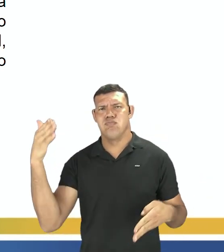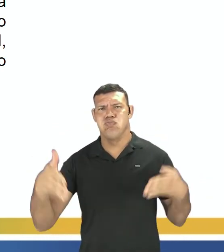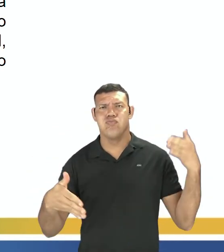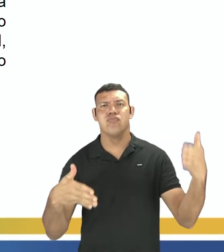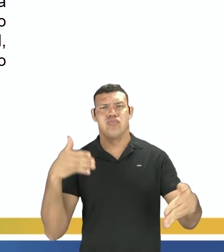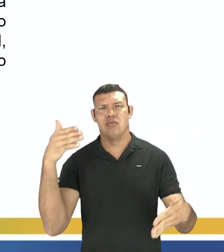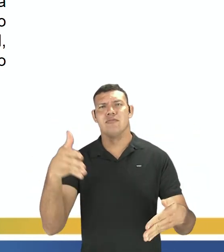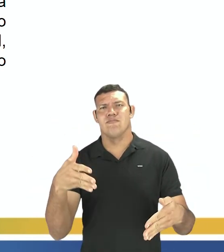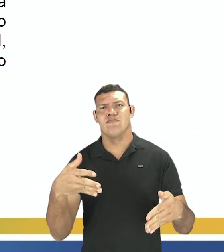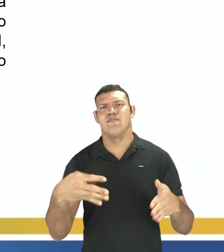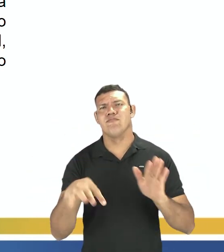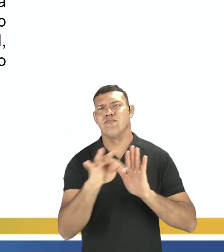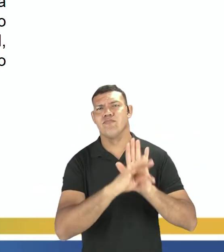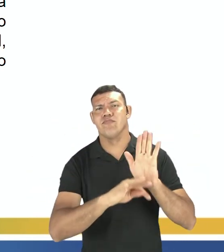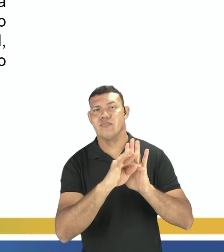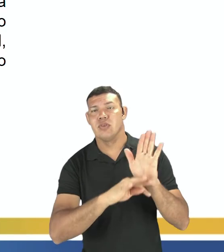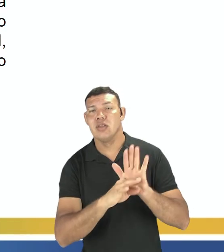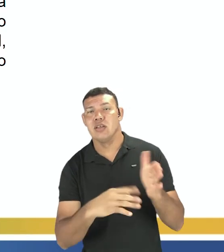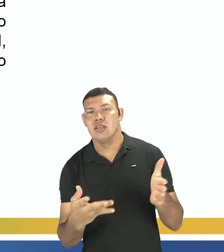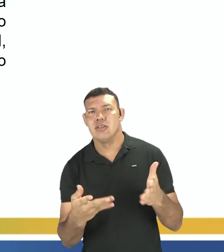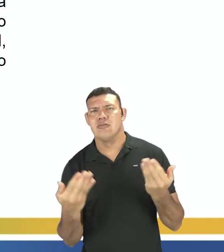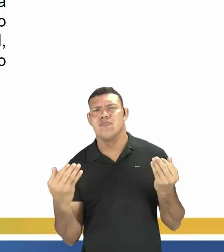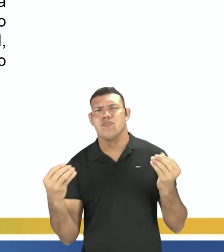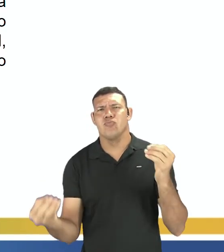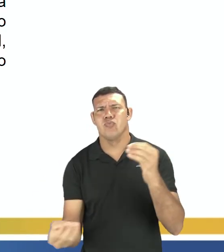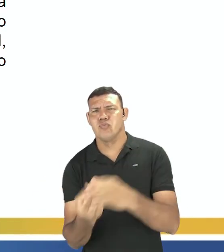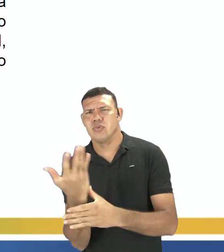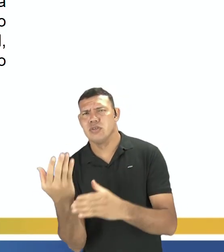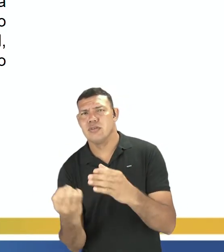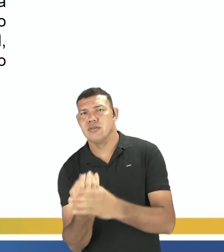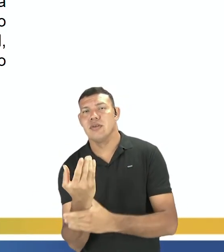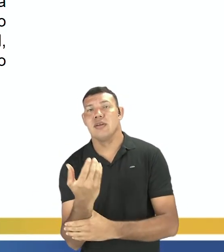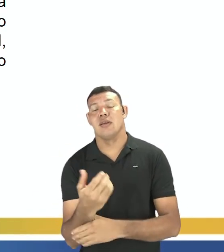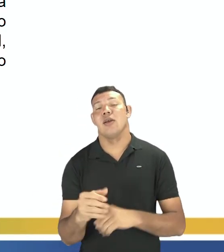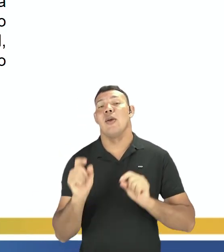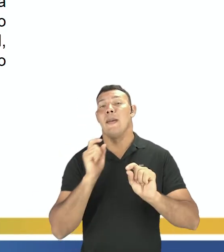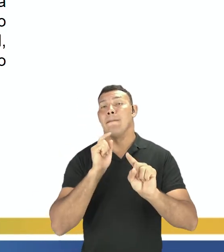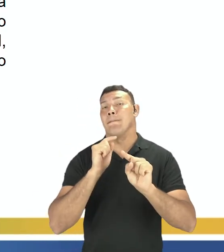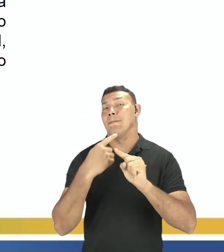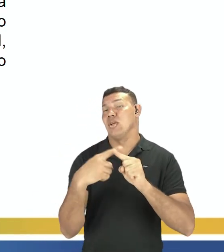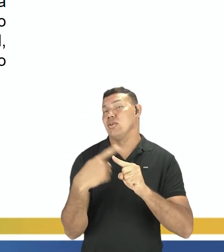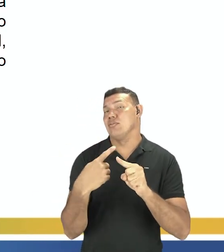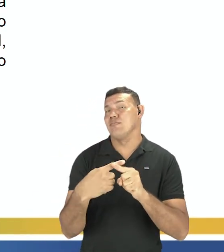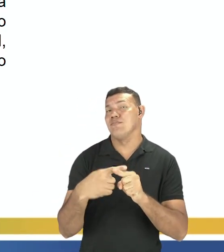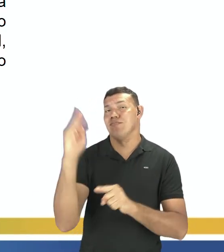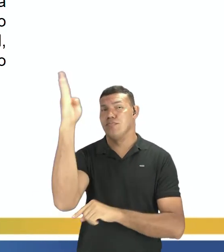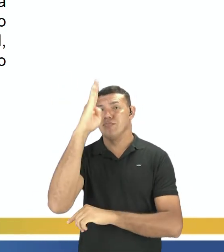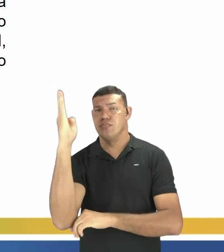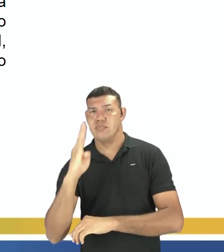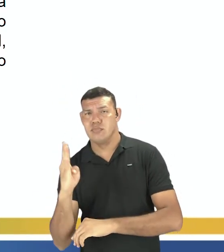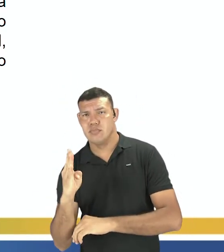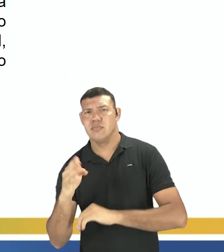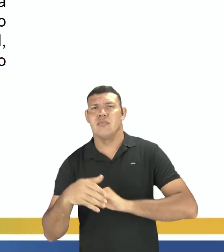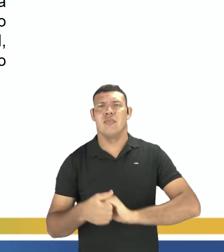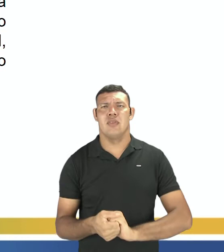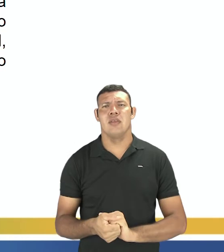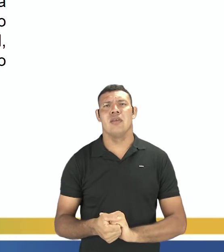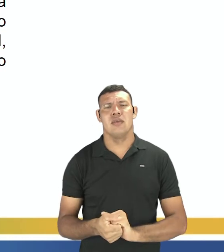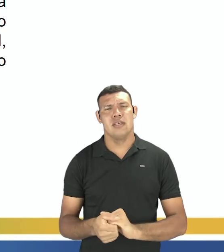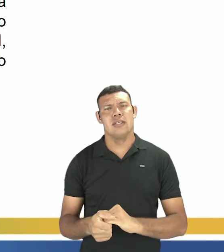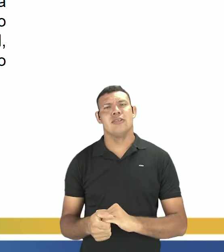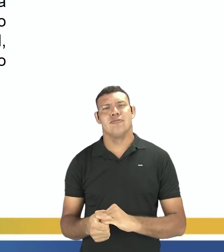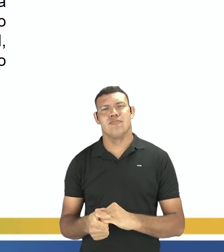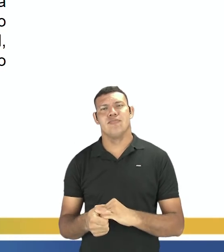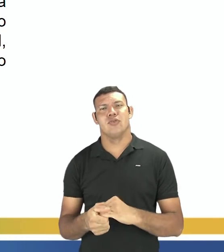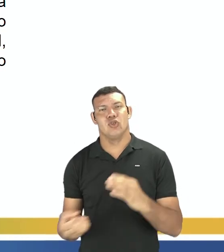estrangeirismo da fórmula implantada em 1889. Isto porque o brasileiro